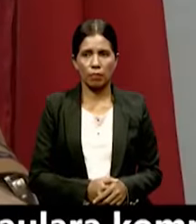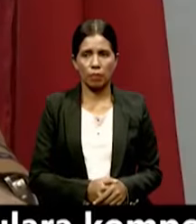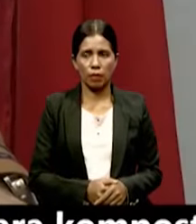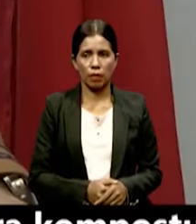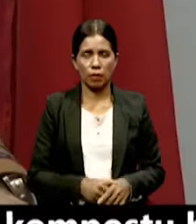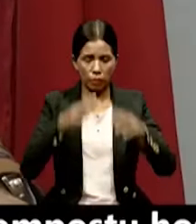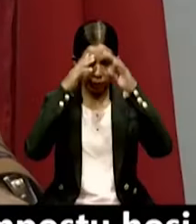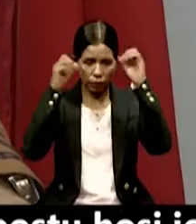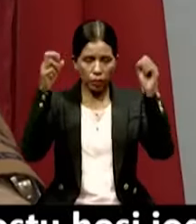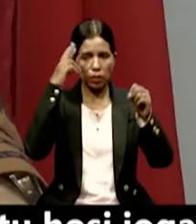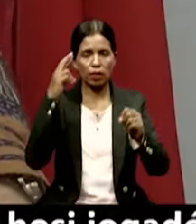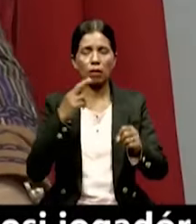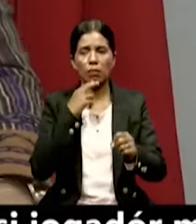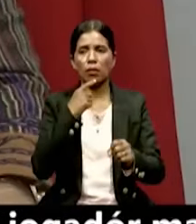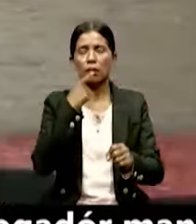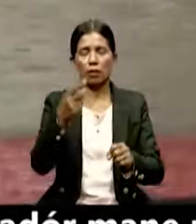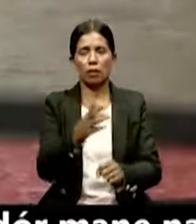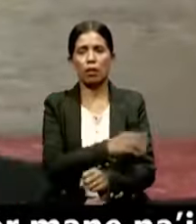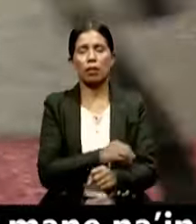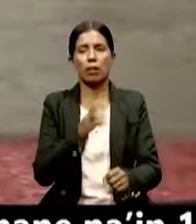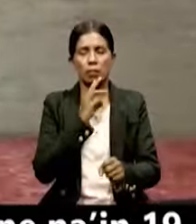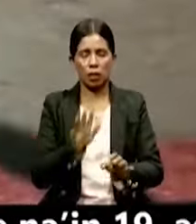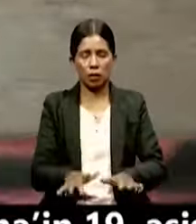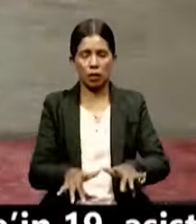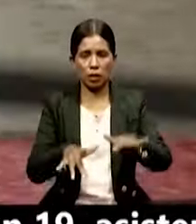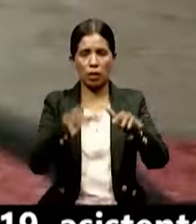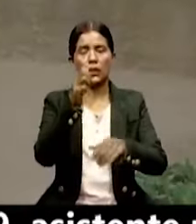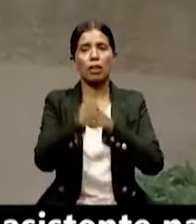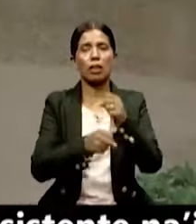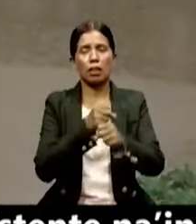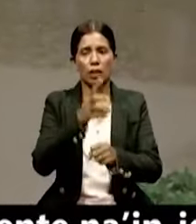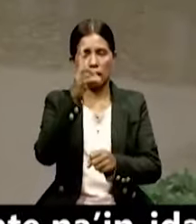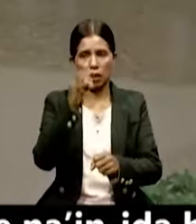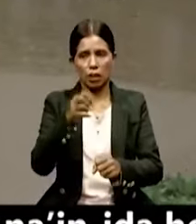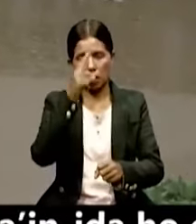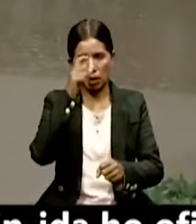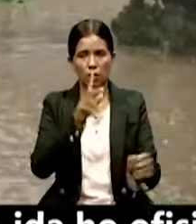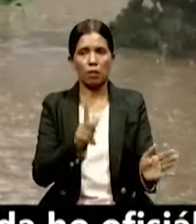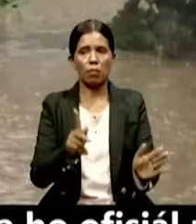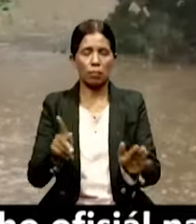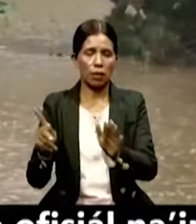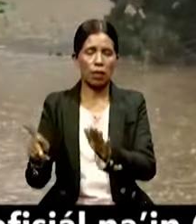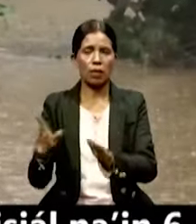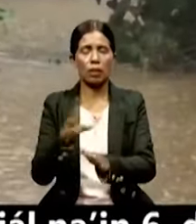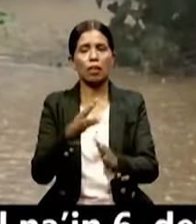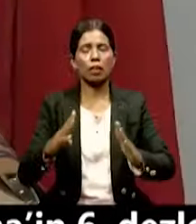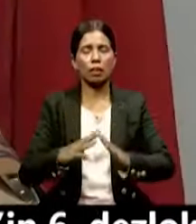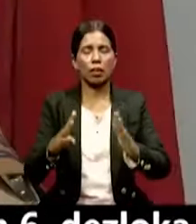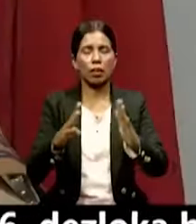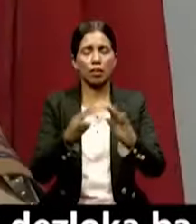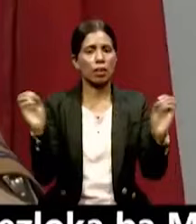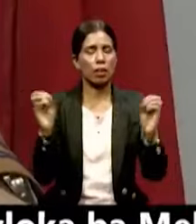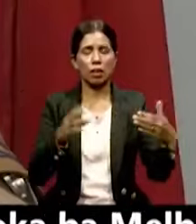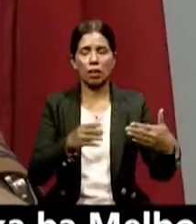Presidente da República Zira Mazor está até inundação que acontece, Caratina e capital dele, também o planeamento urbano e a cidade